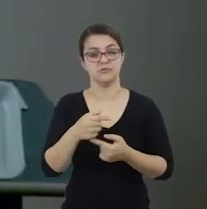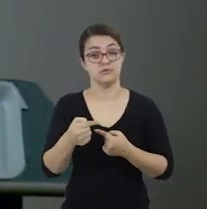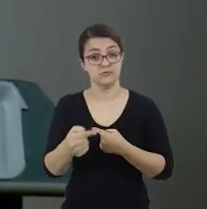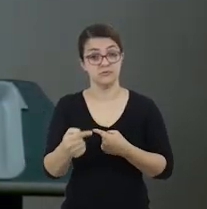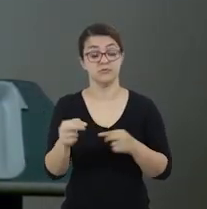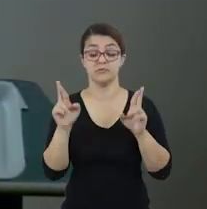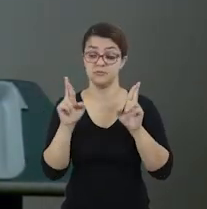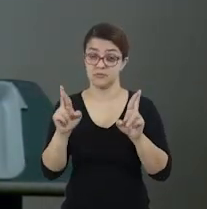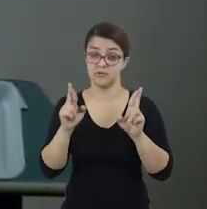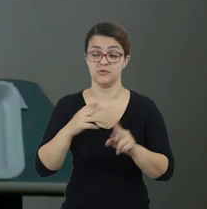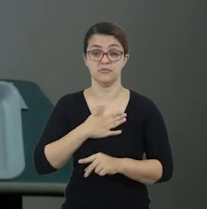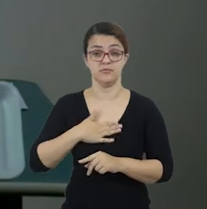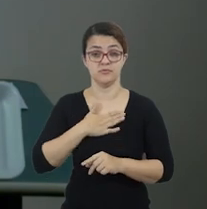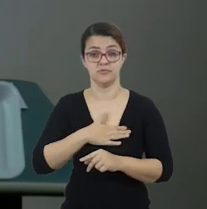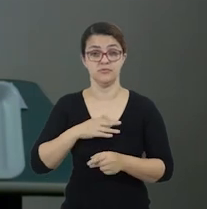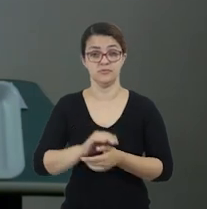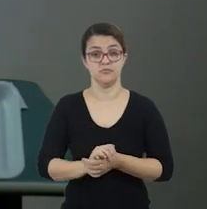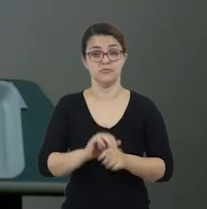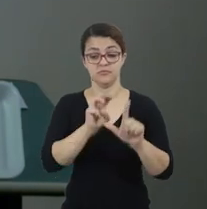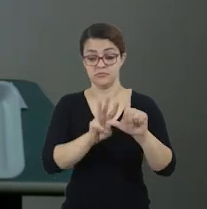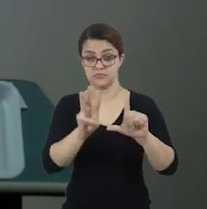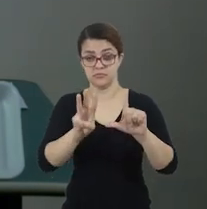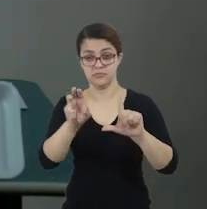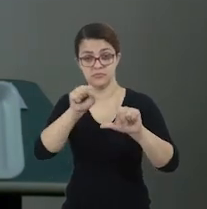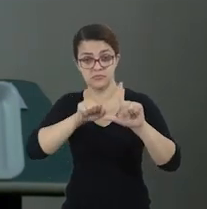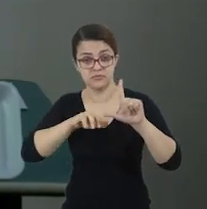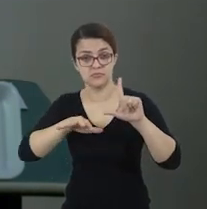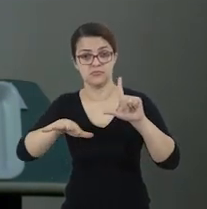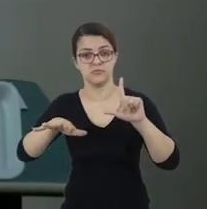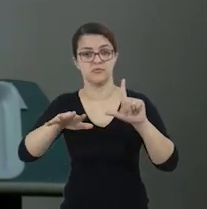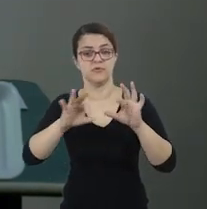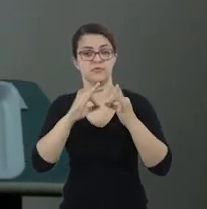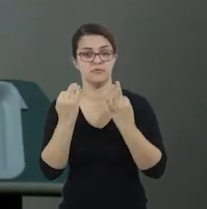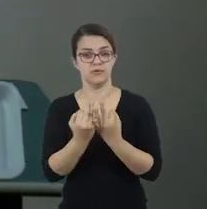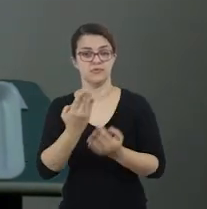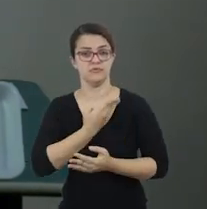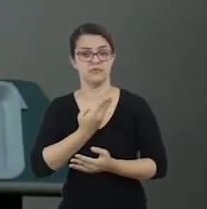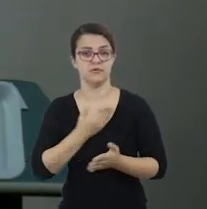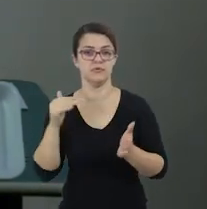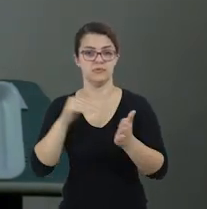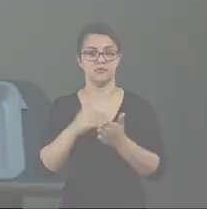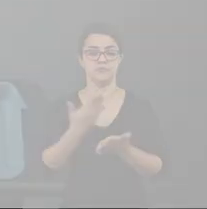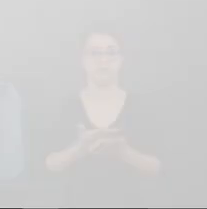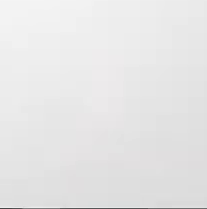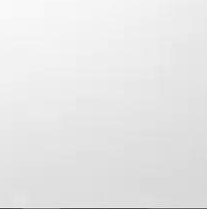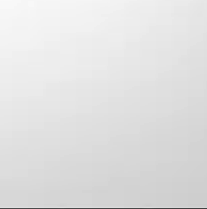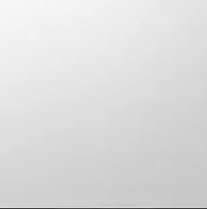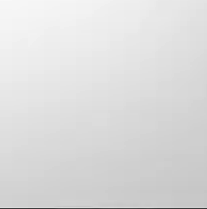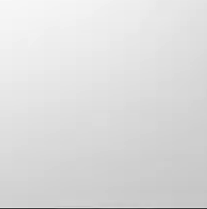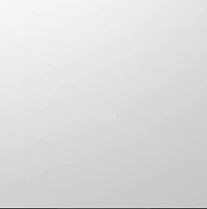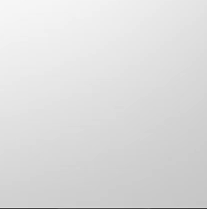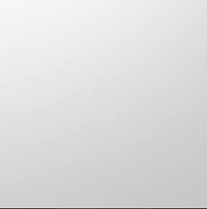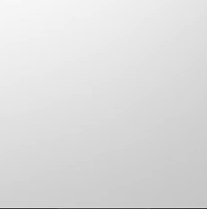que vocês tenham gostado. Compartilhe um link com a família, com os amigos e até a próxima.